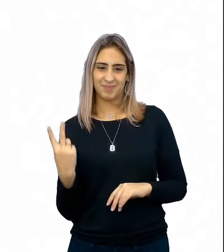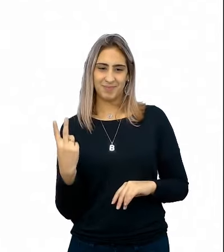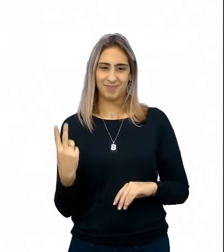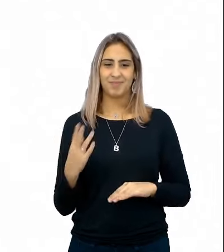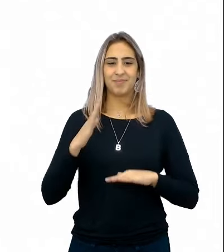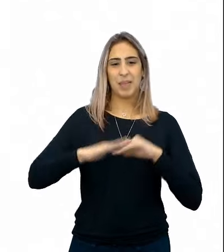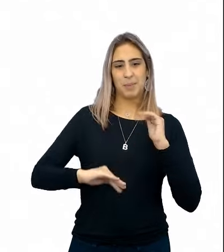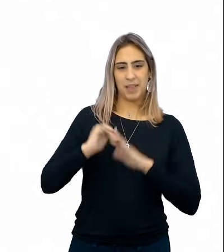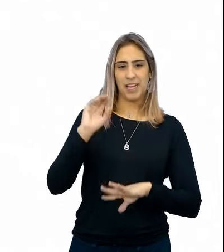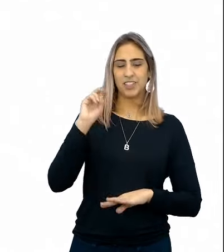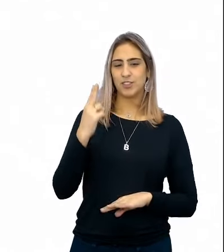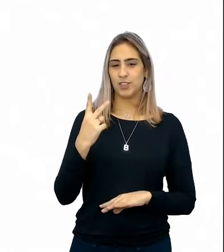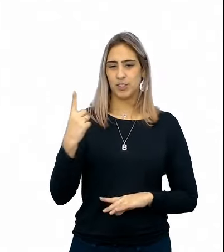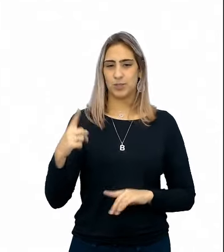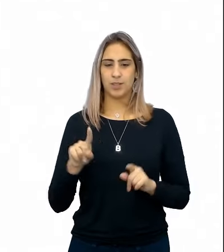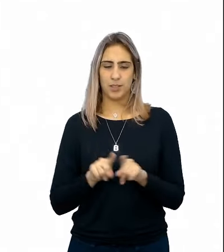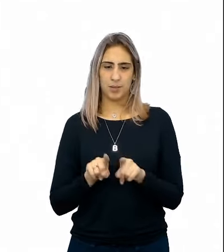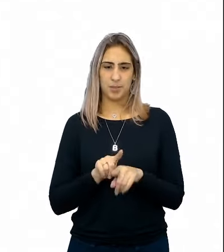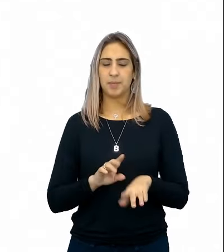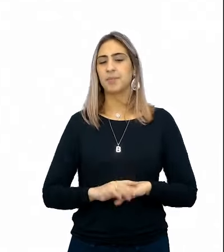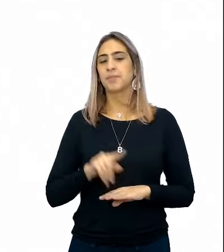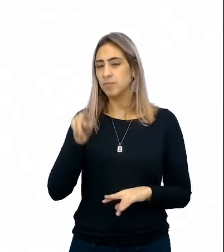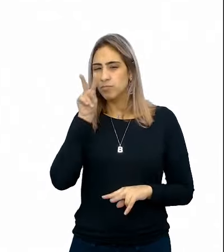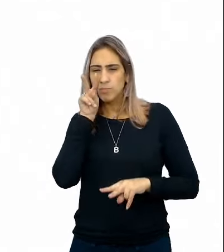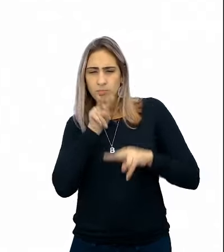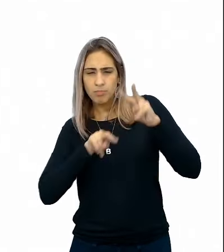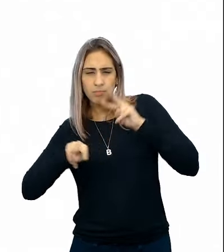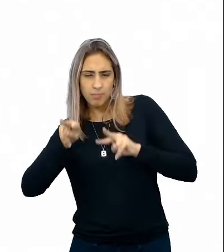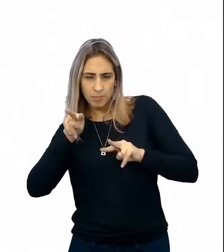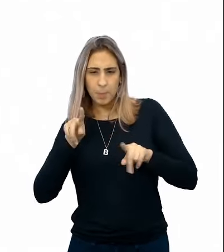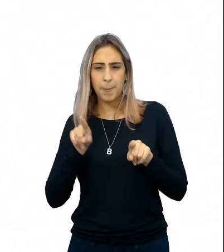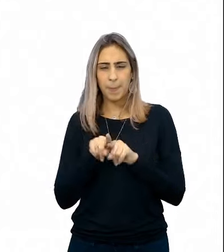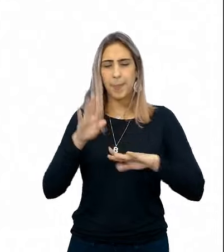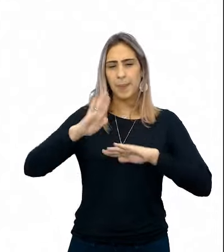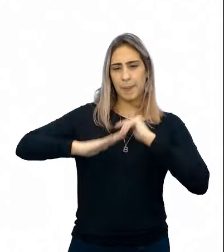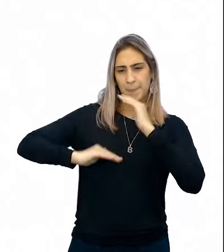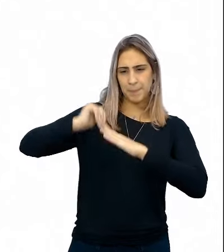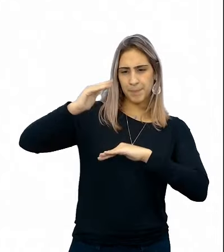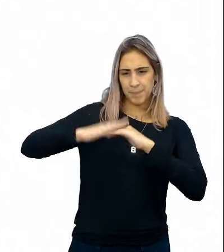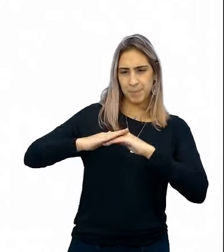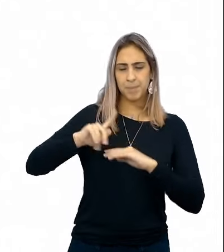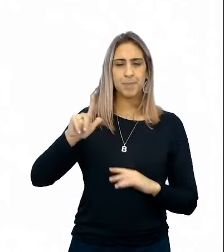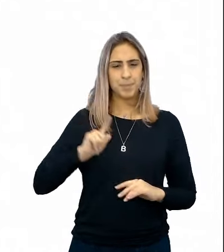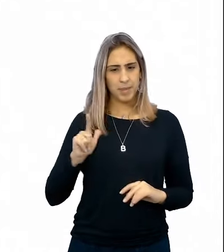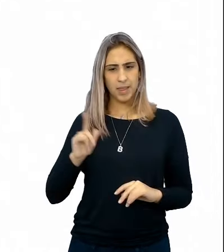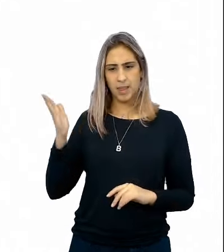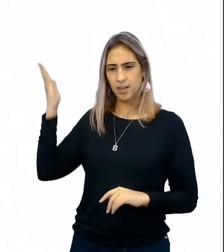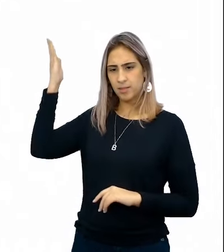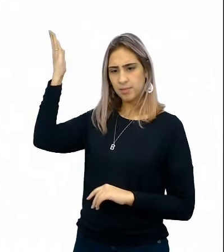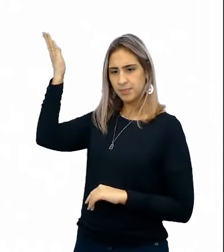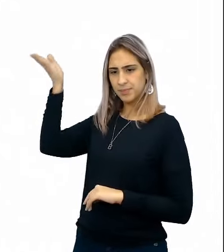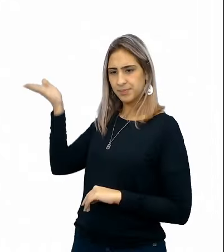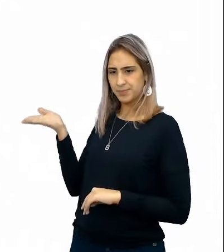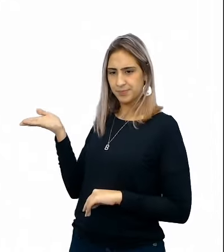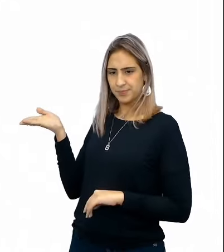para a organização dos dados. Então, se você olhar, as habilidades que estão em jogo